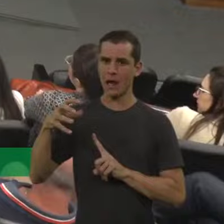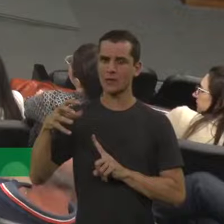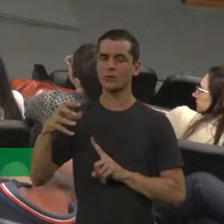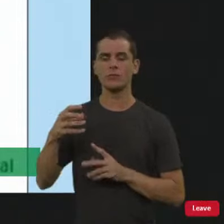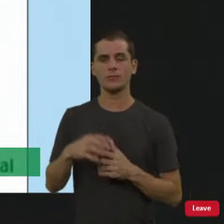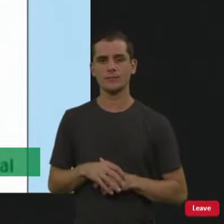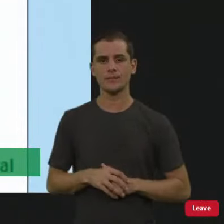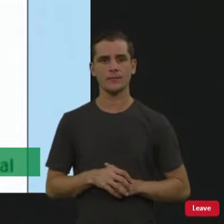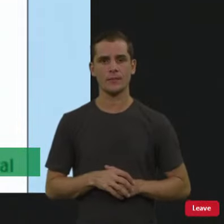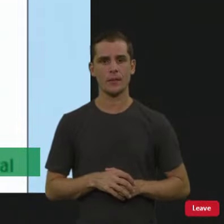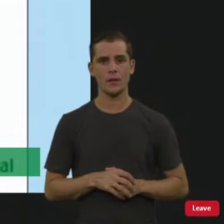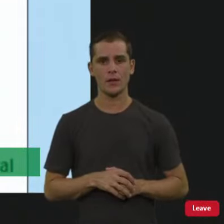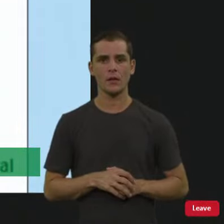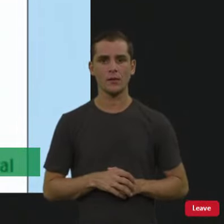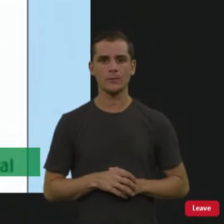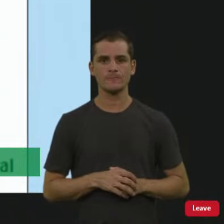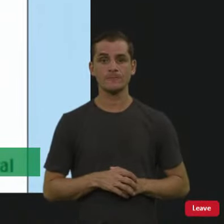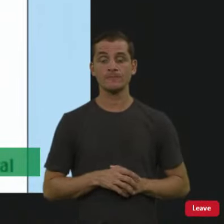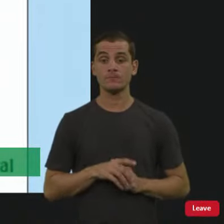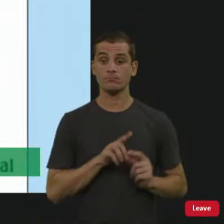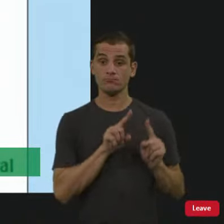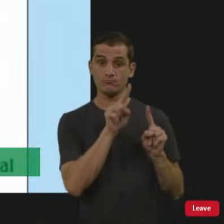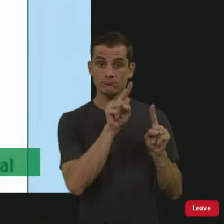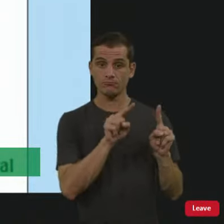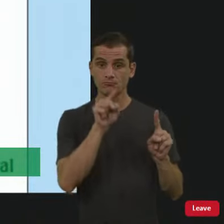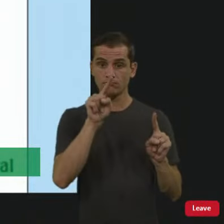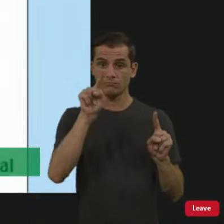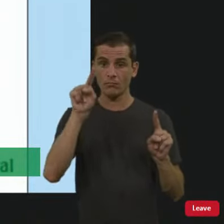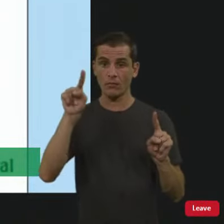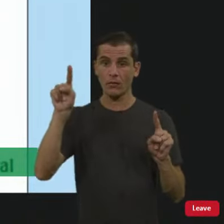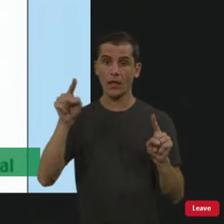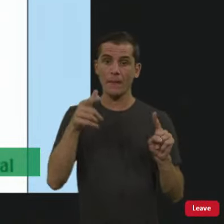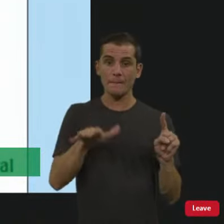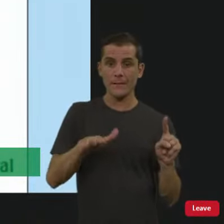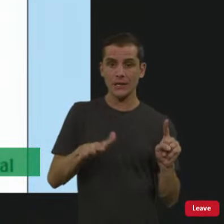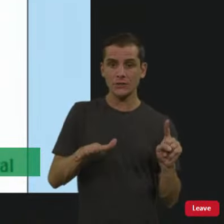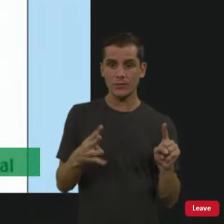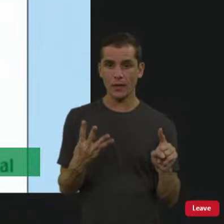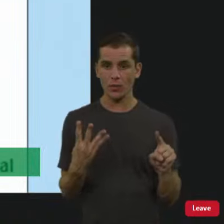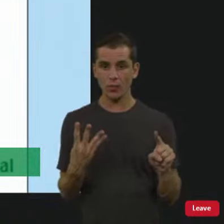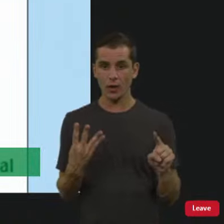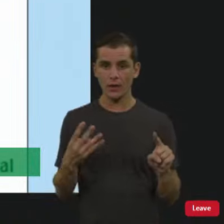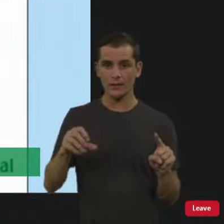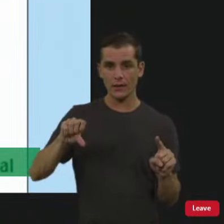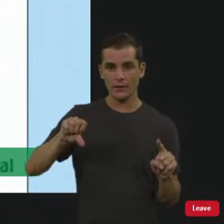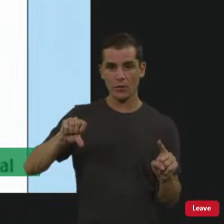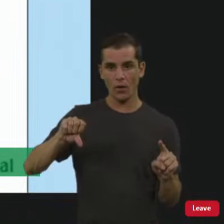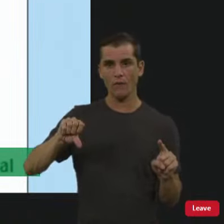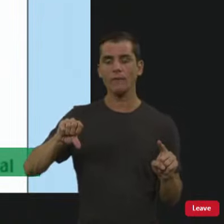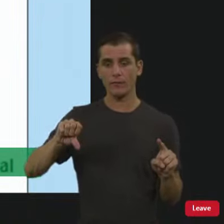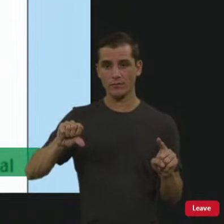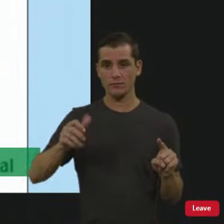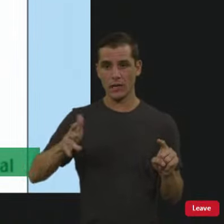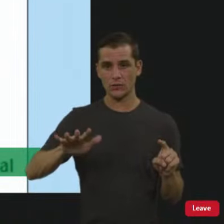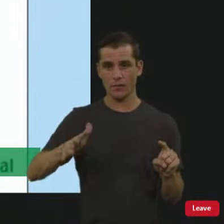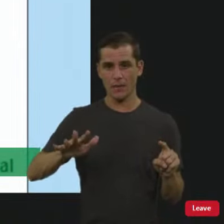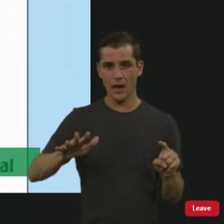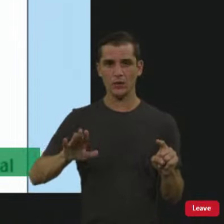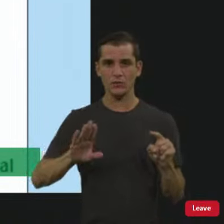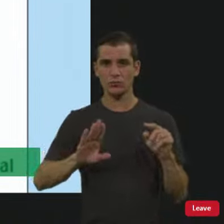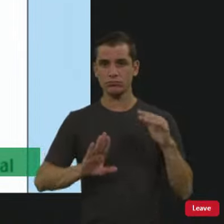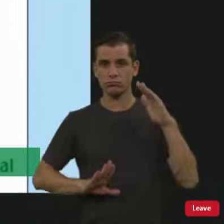pontuação foi acima de 39, a média 49, quase 50, né? A média total, o score total foi